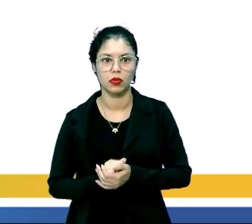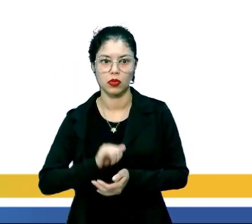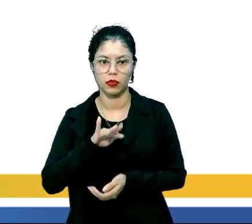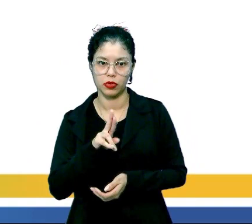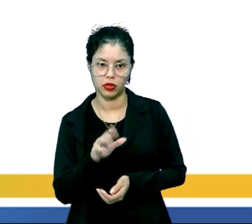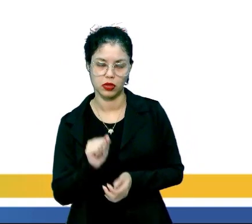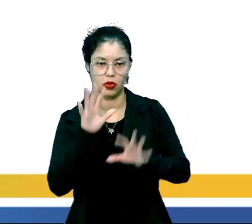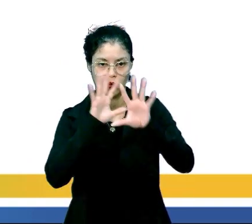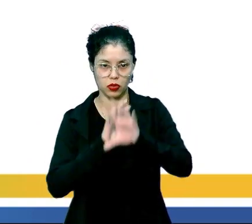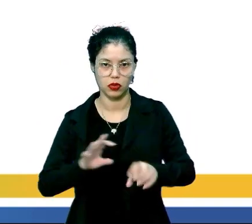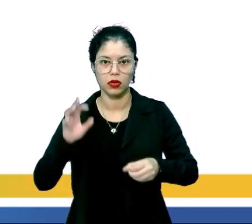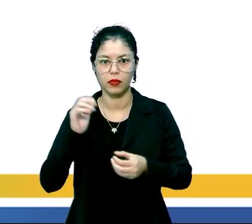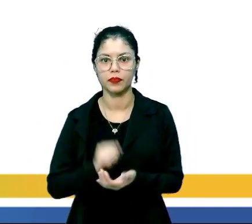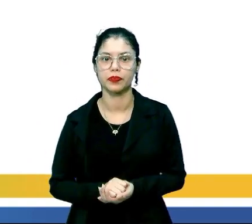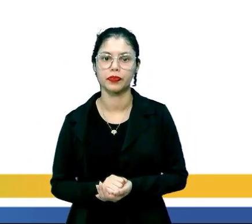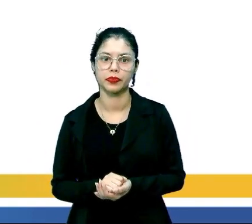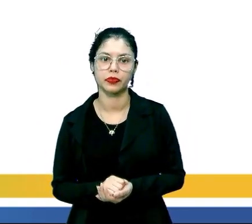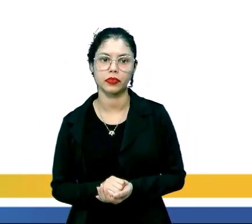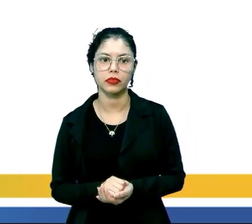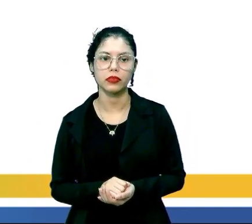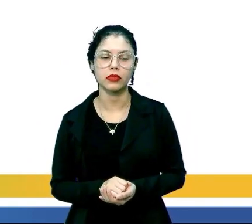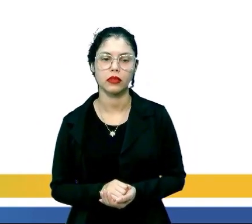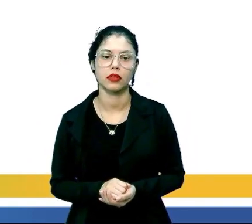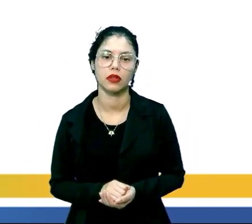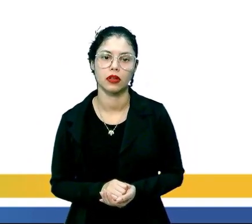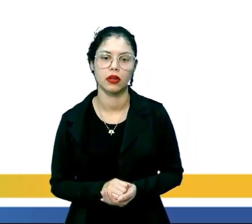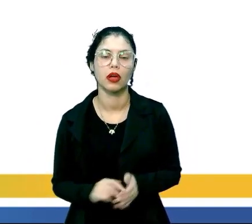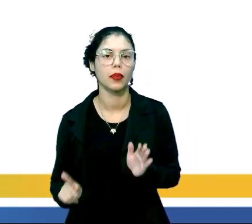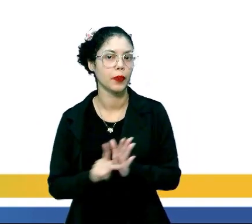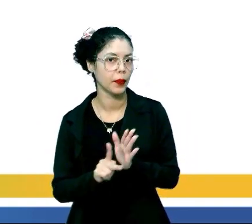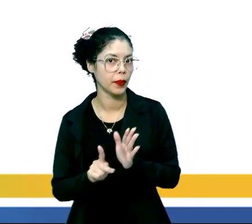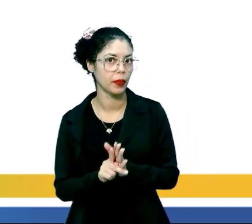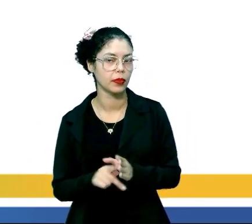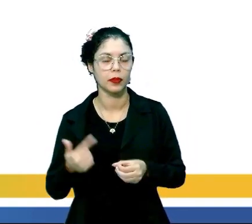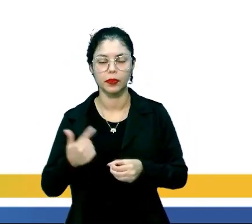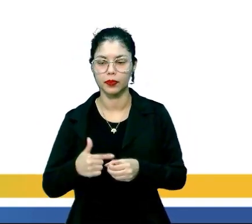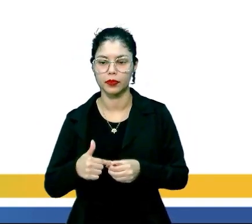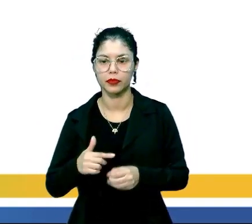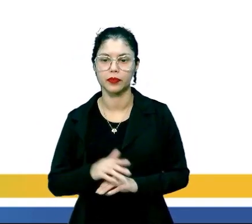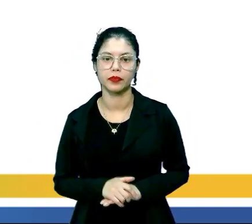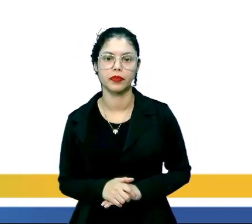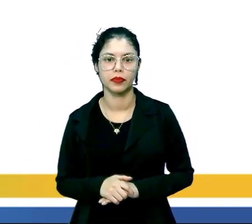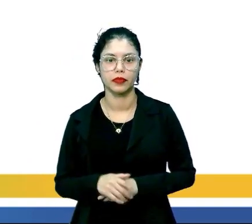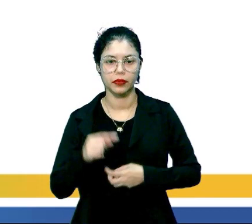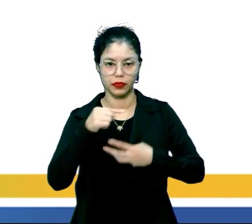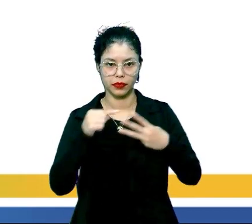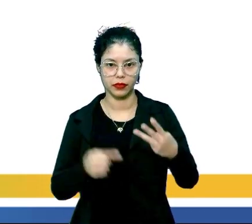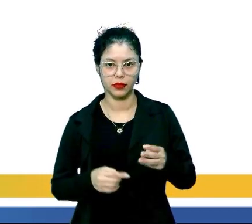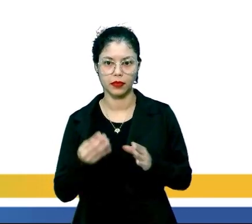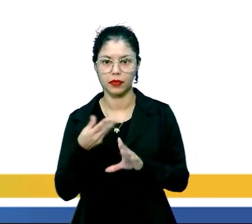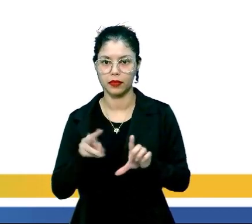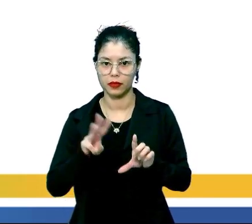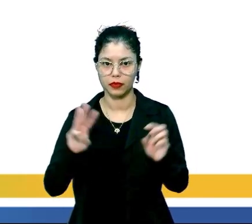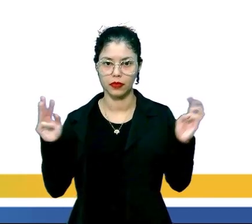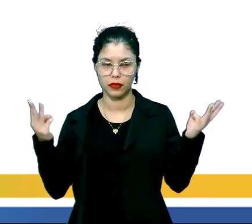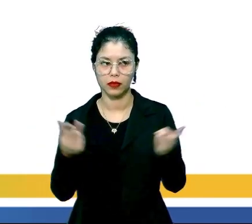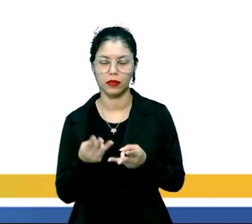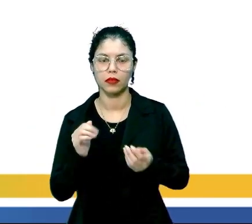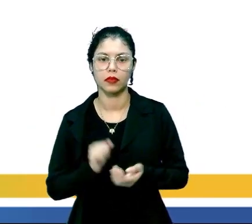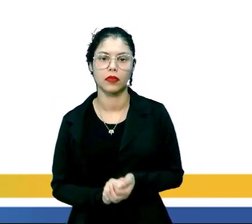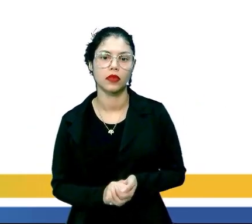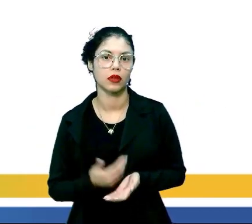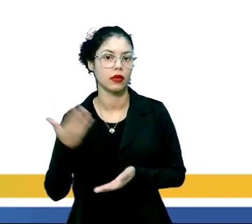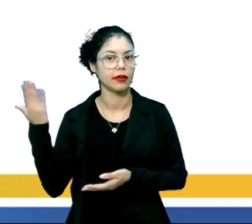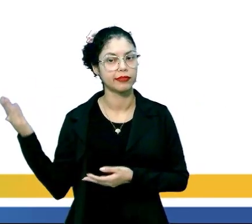do gás de cozinha, GLP, e o octano é um dos constituintes da gasolina. Perfeito? Então, eles deu os dados, deu as massas moleculares e